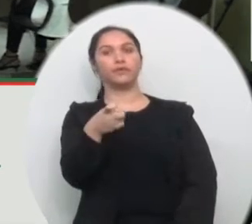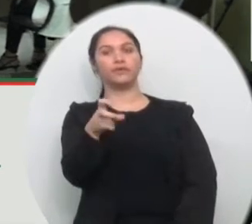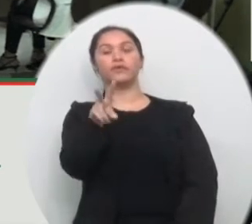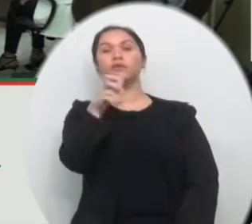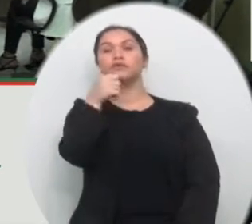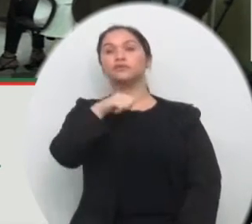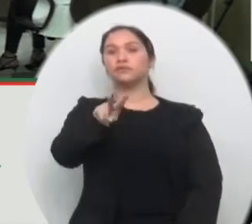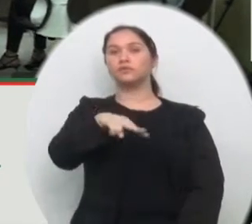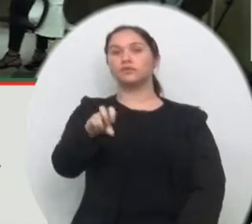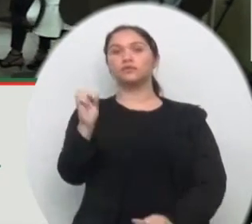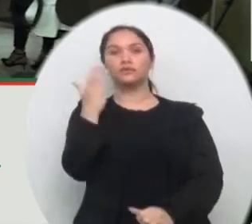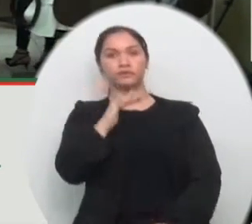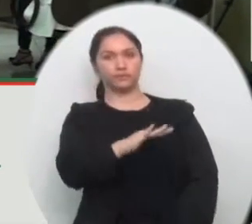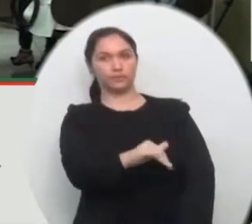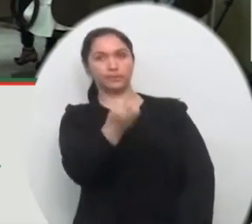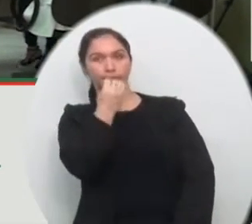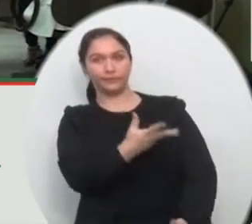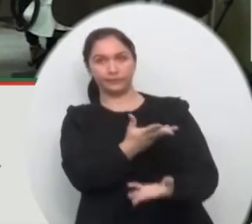esta casa.